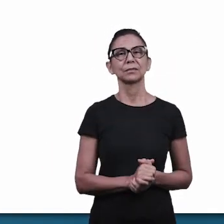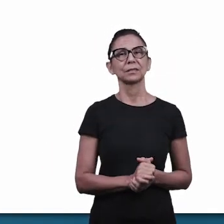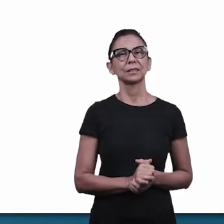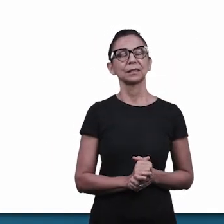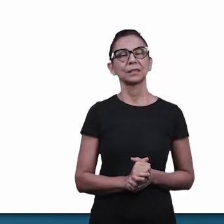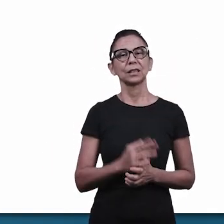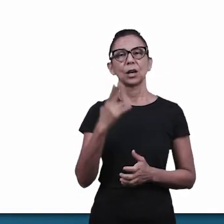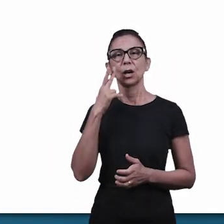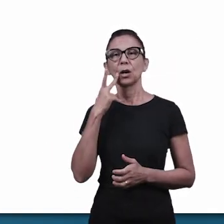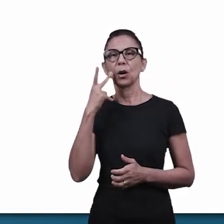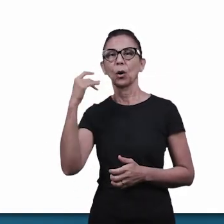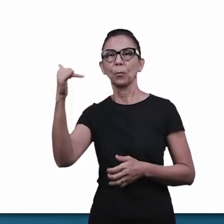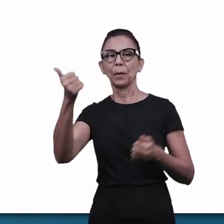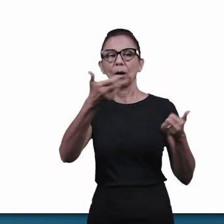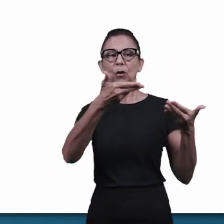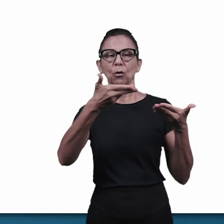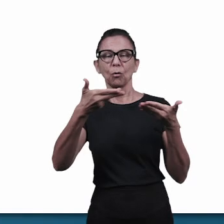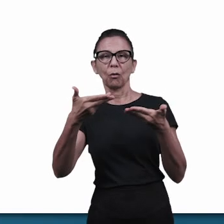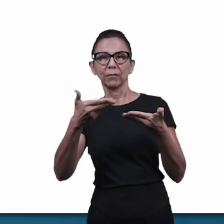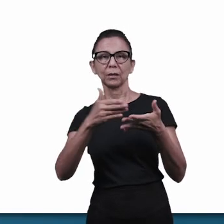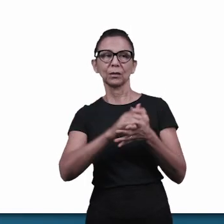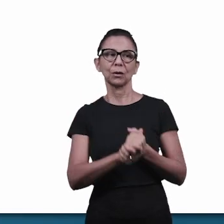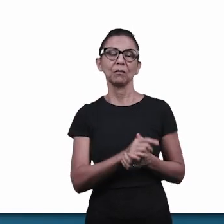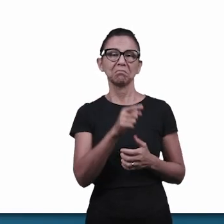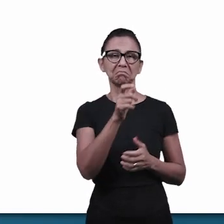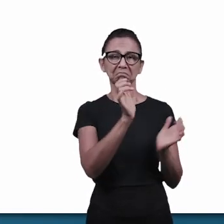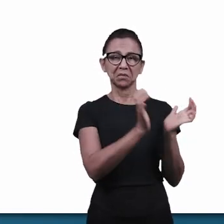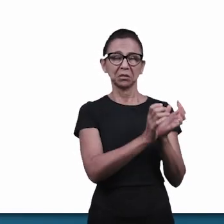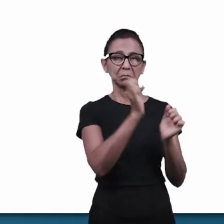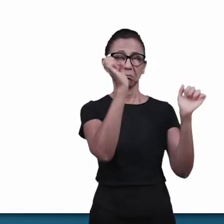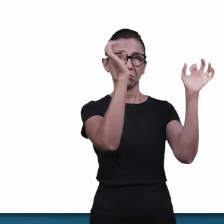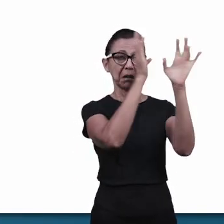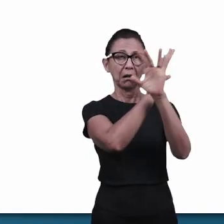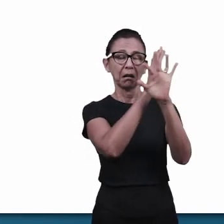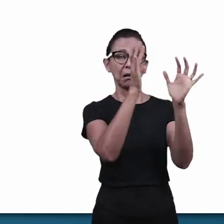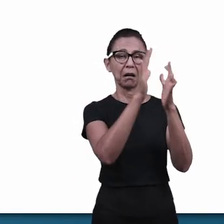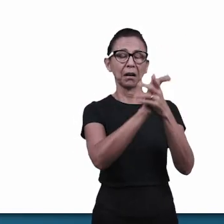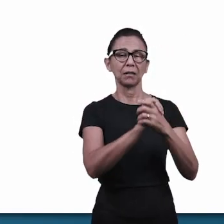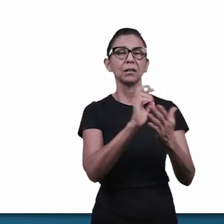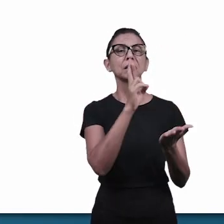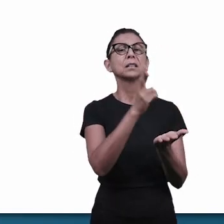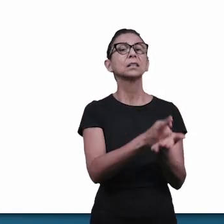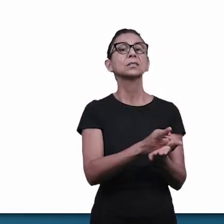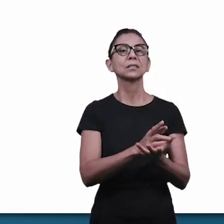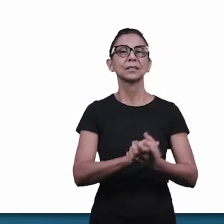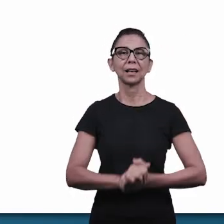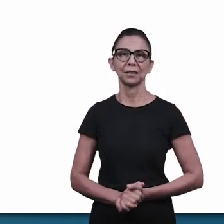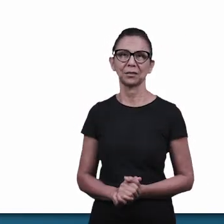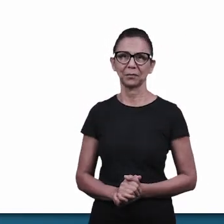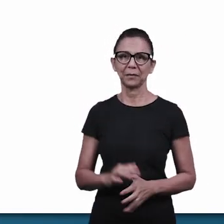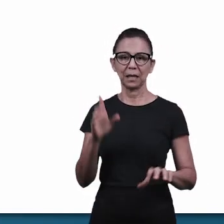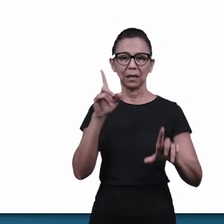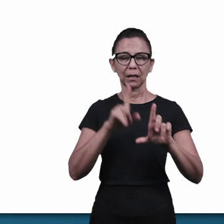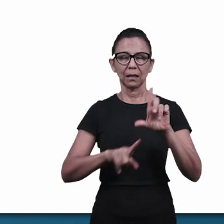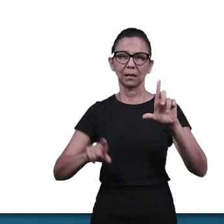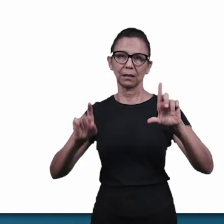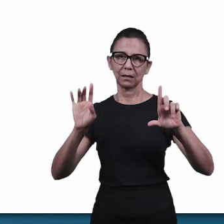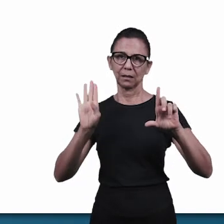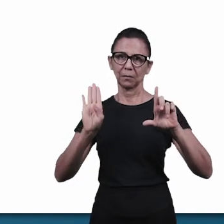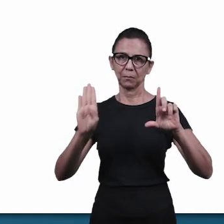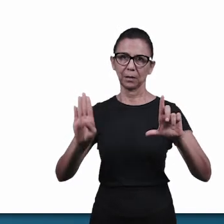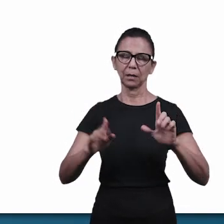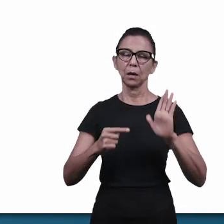pai, no caso da parábola das 10 virgens? Essa é a letra A. E a letra B requer o